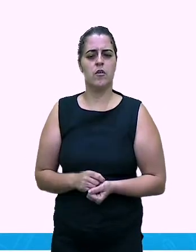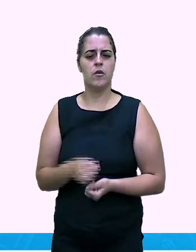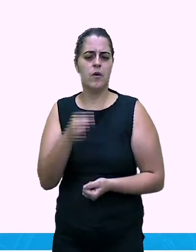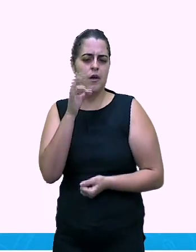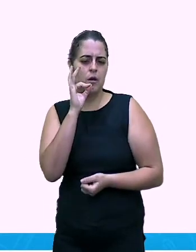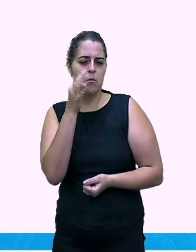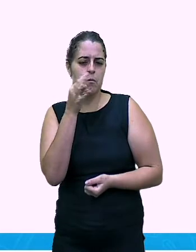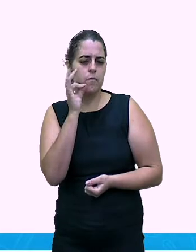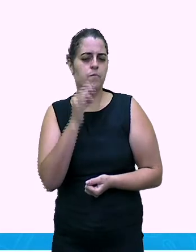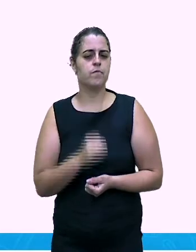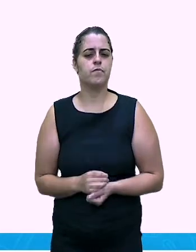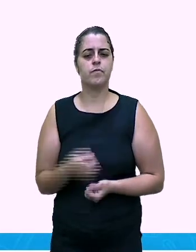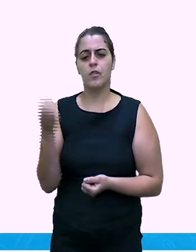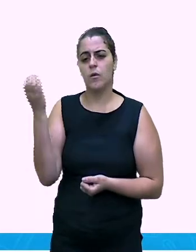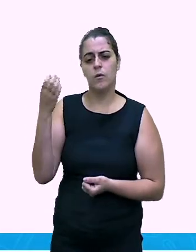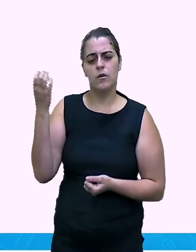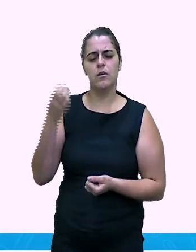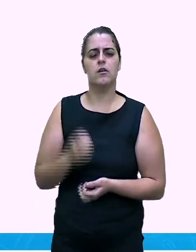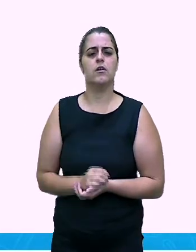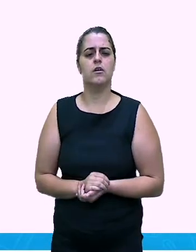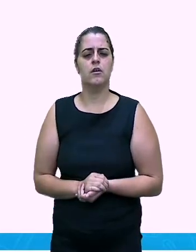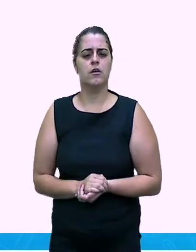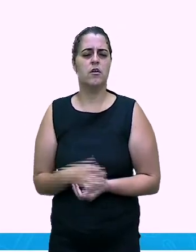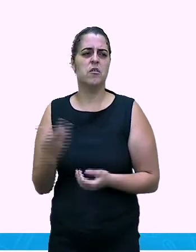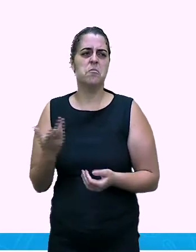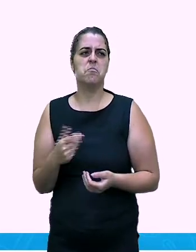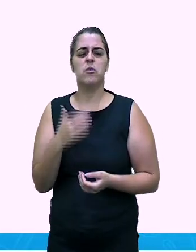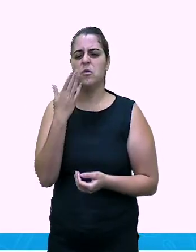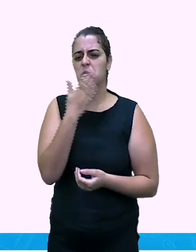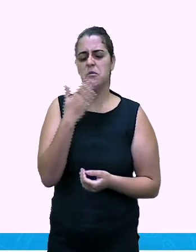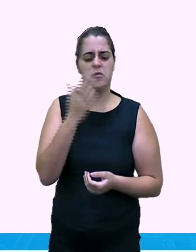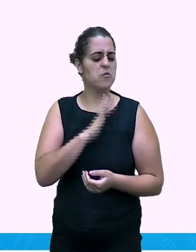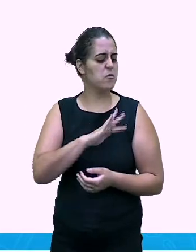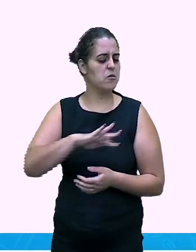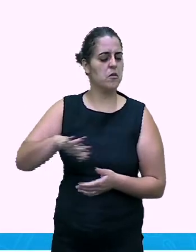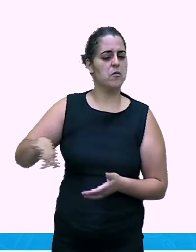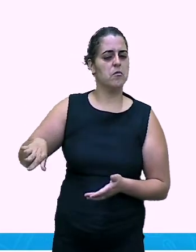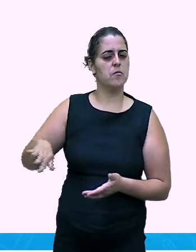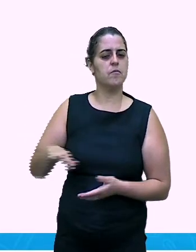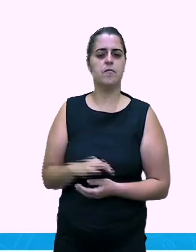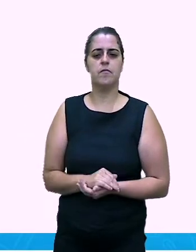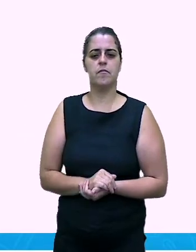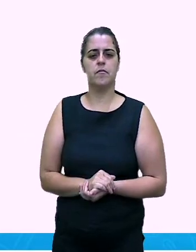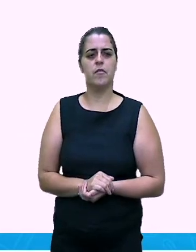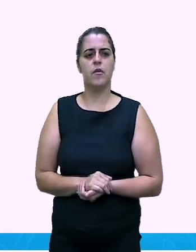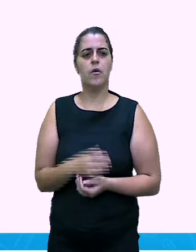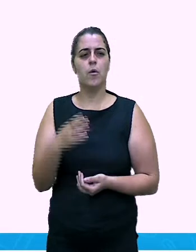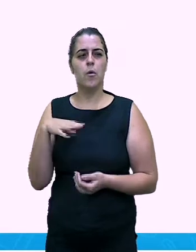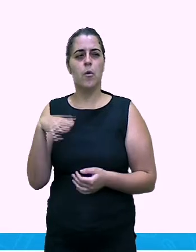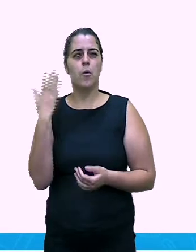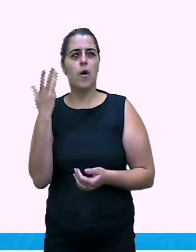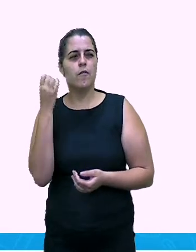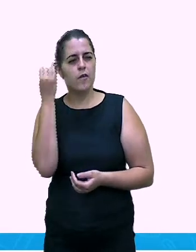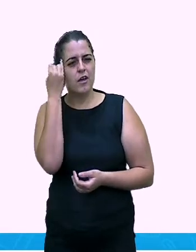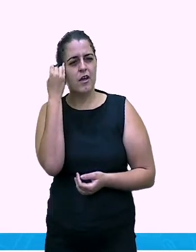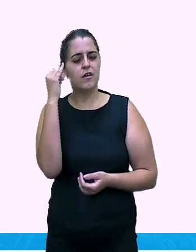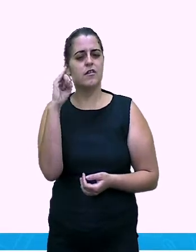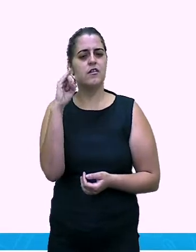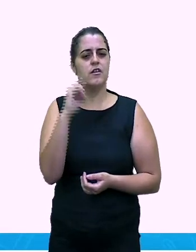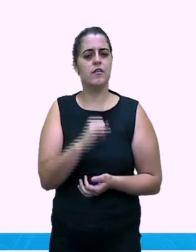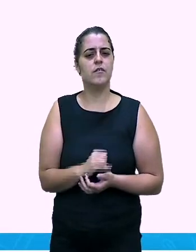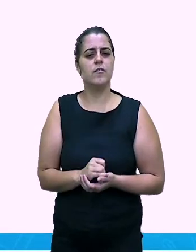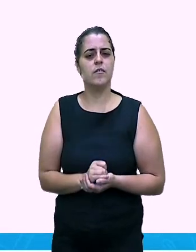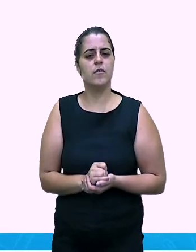para alimentação. E guloseima não entra. Então, qual foi a